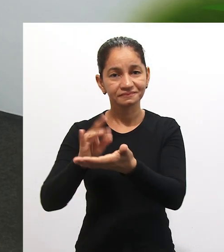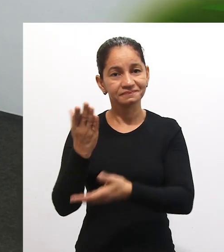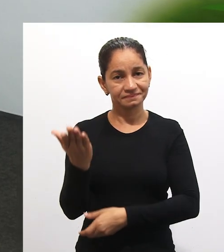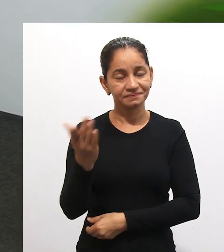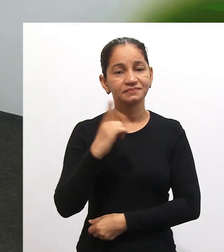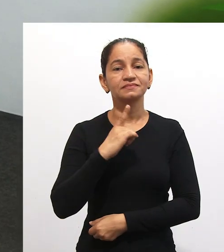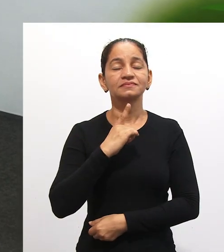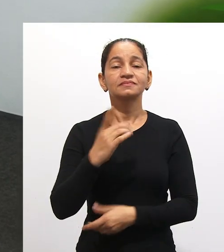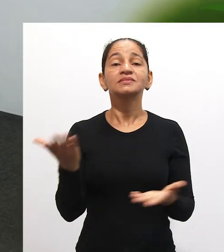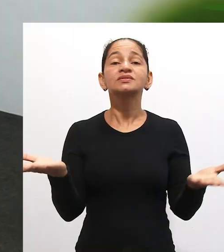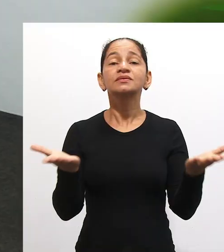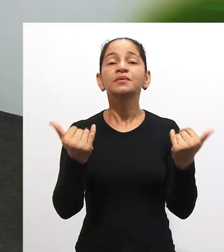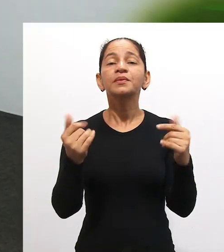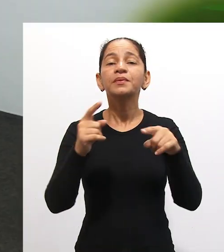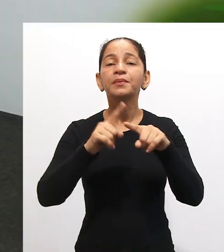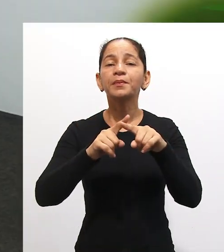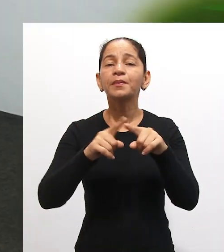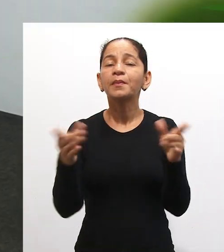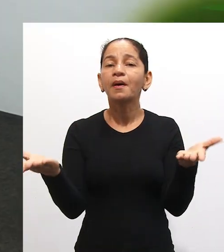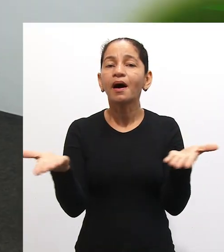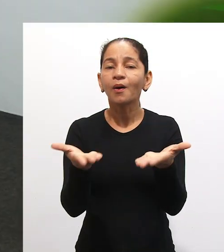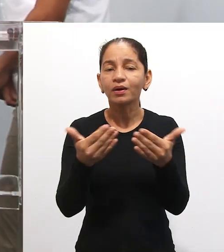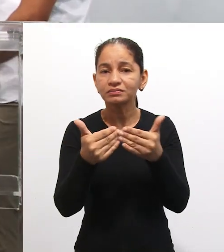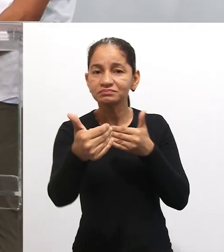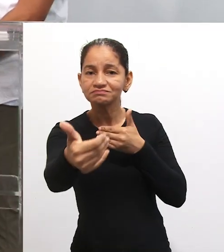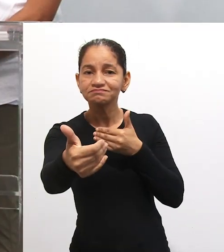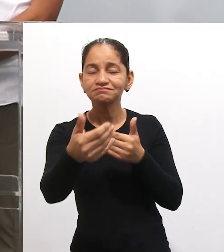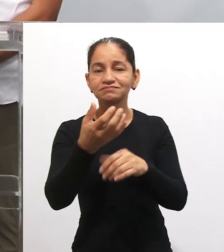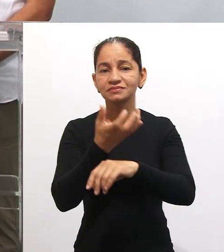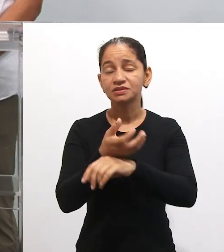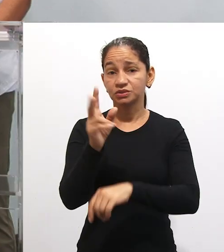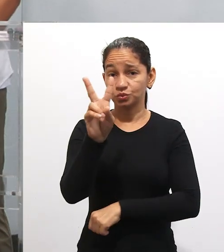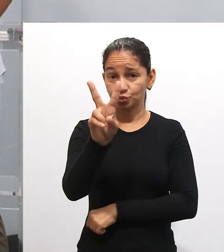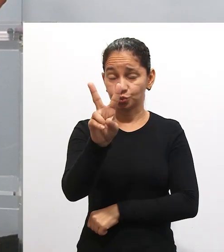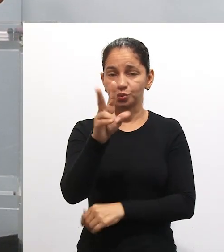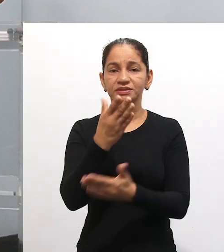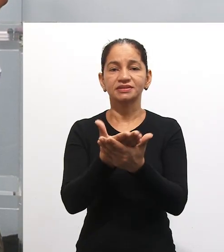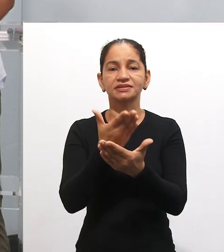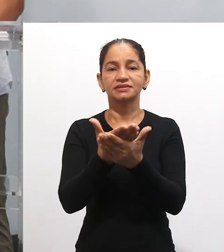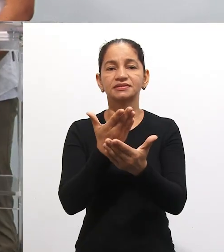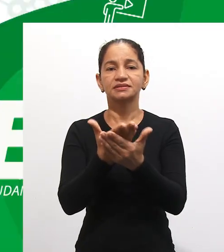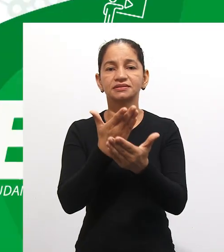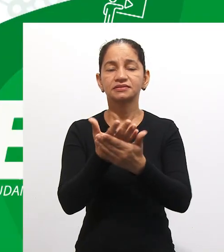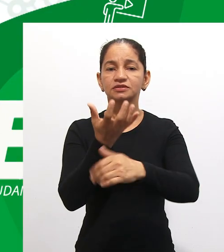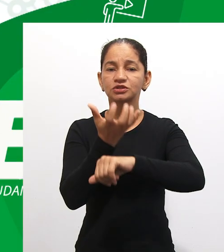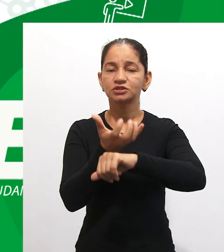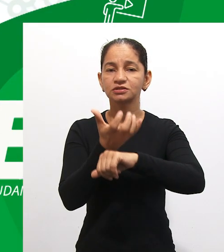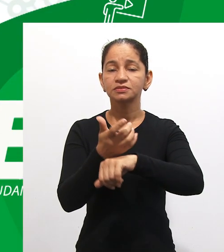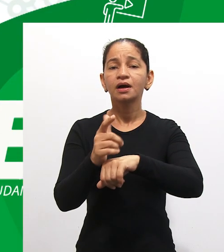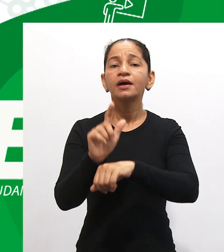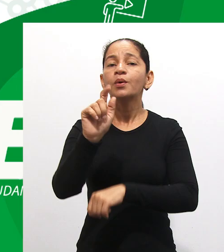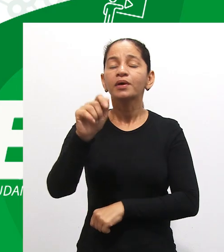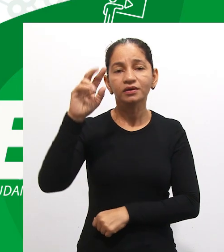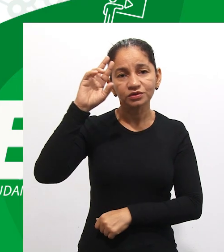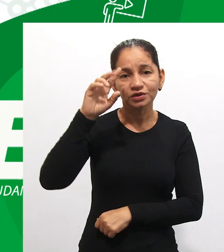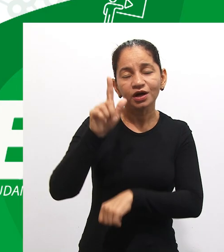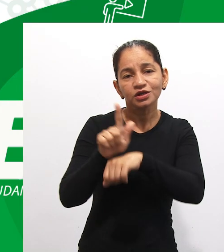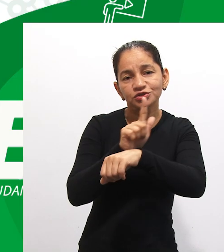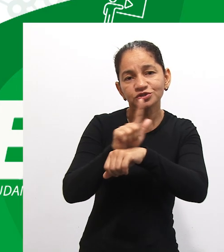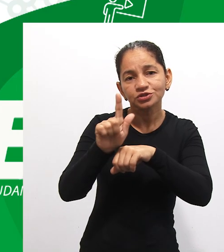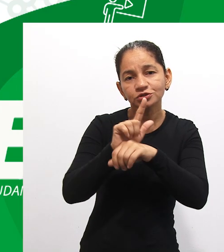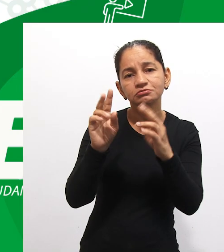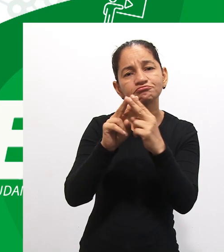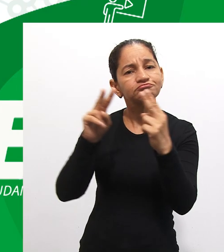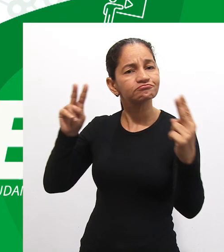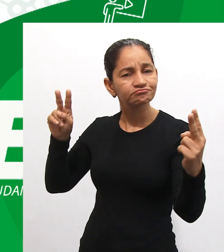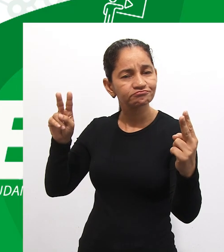realidade. Nesse momento, vamos iniciar a nossa segunda aula da disciplina de Gestão à Distância.